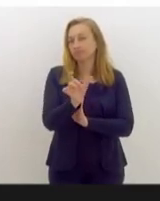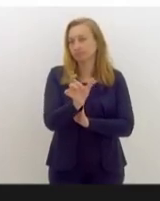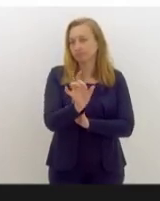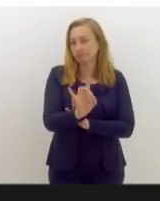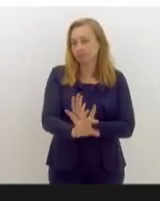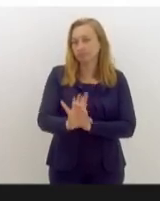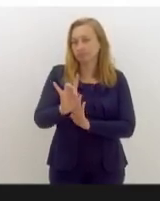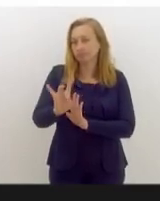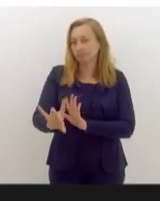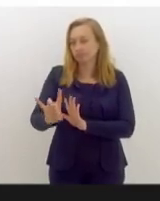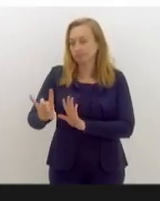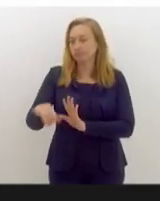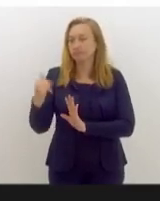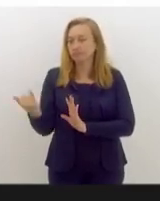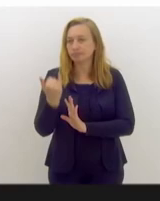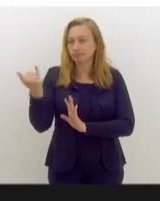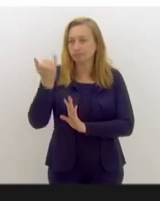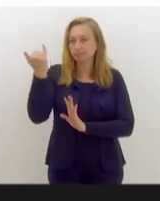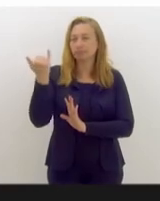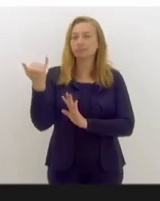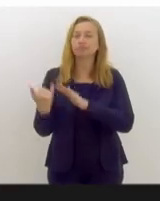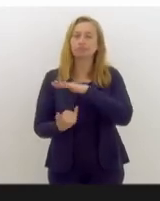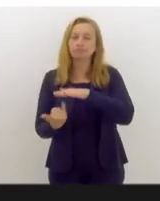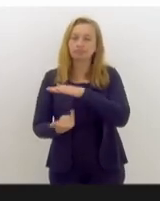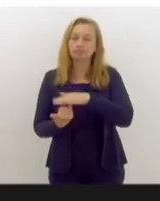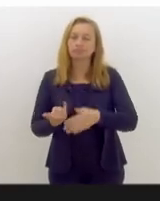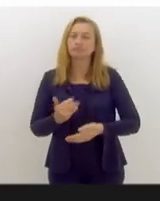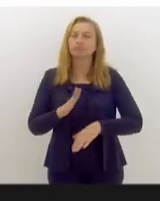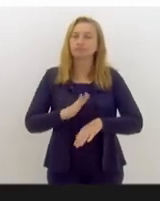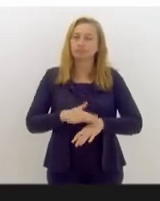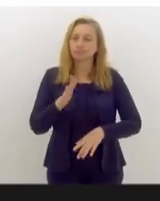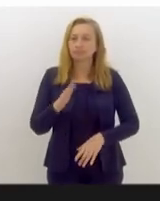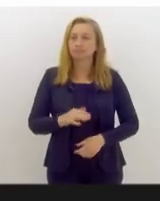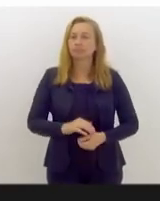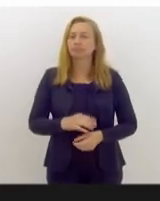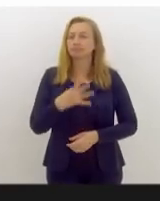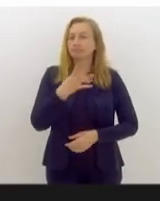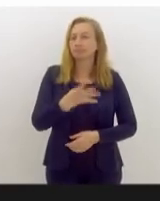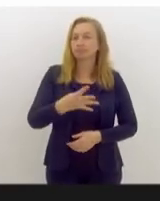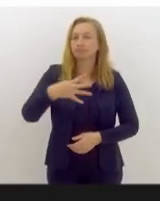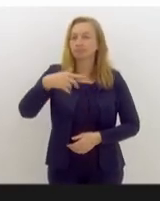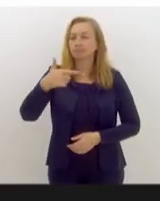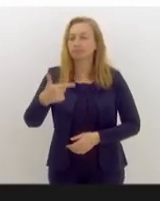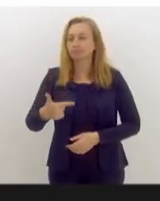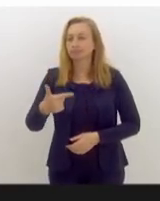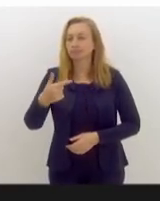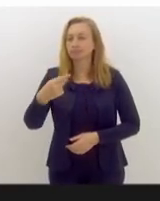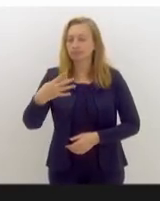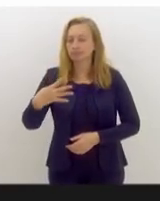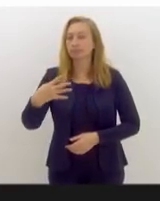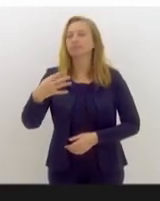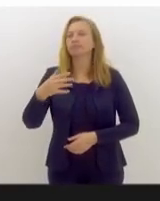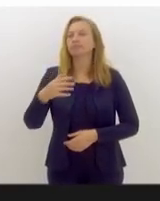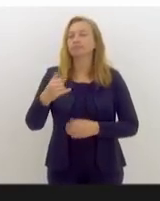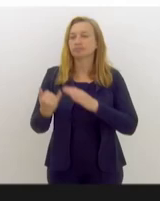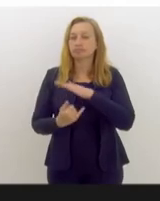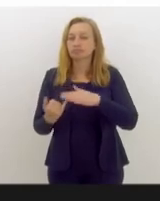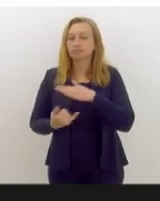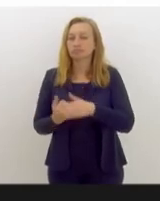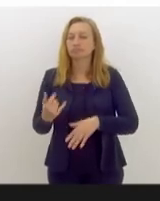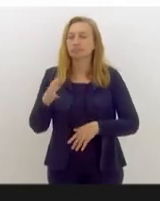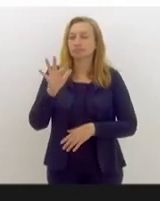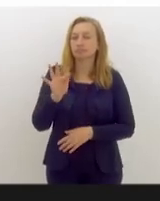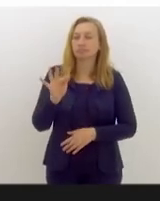essas importantes instituições e mais as 44 instituições do